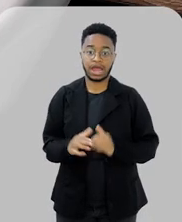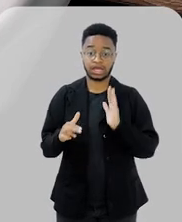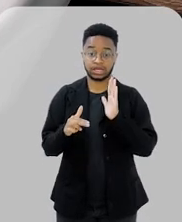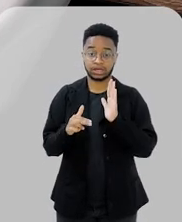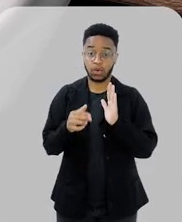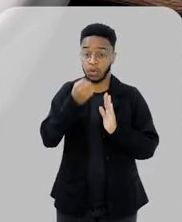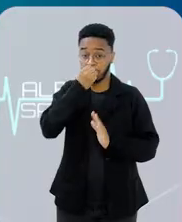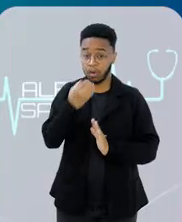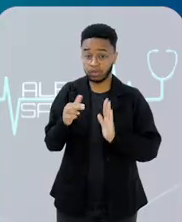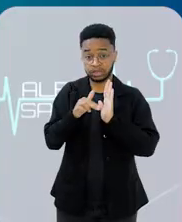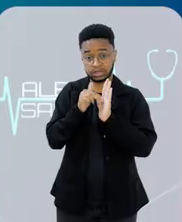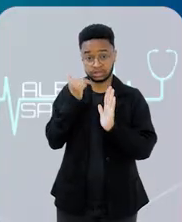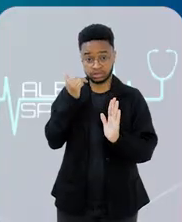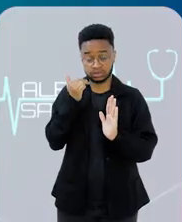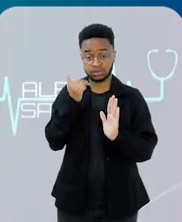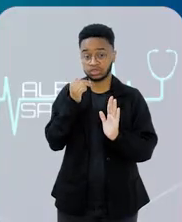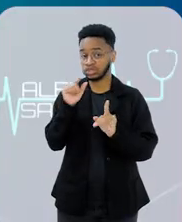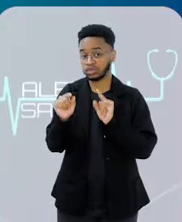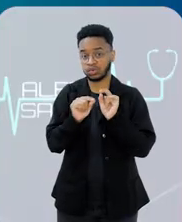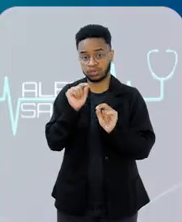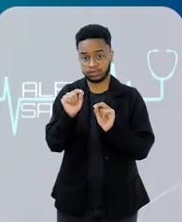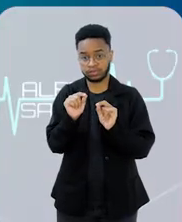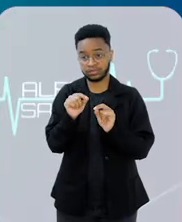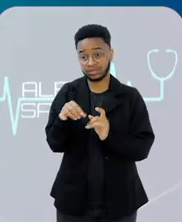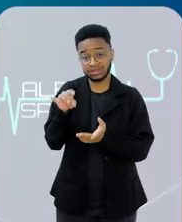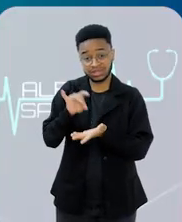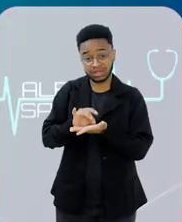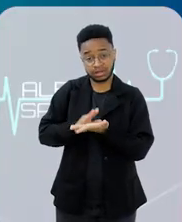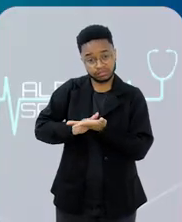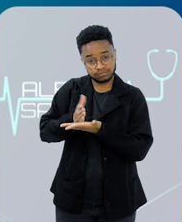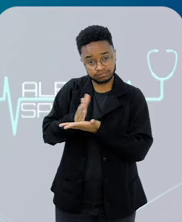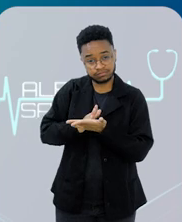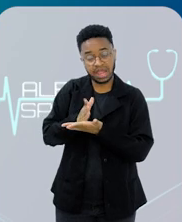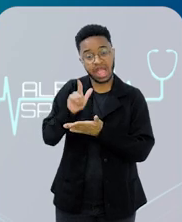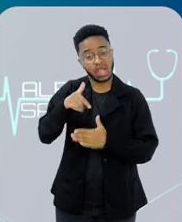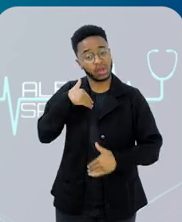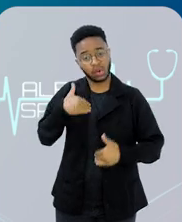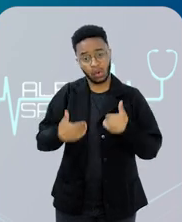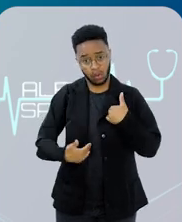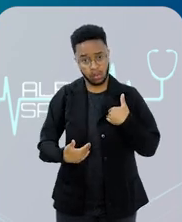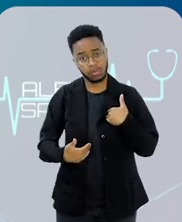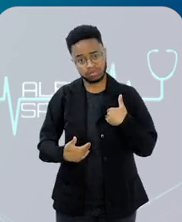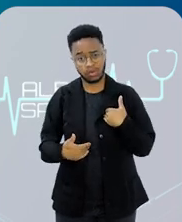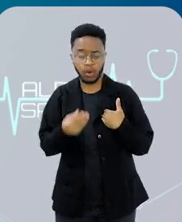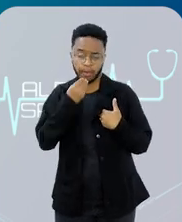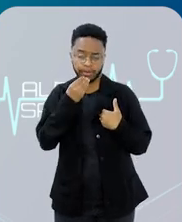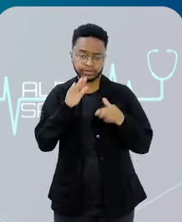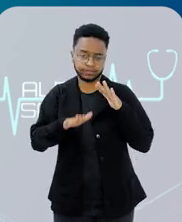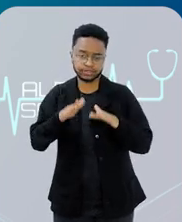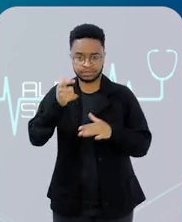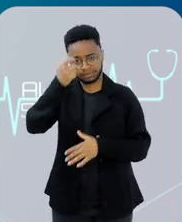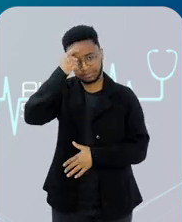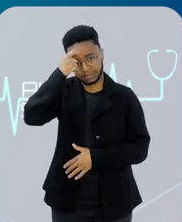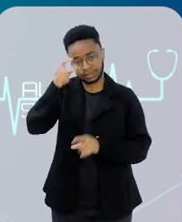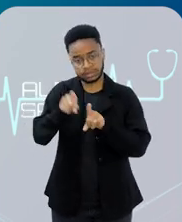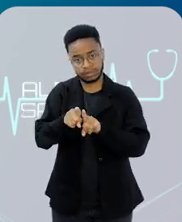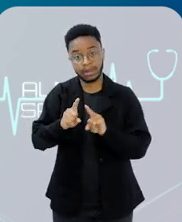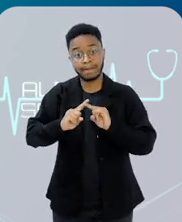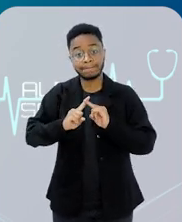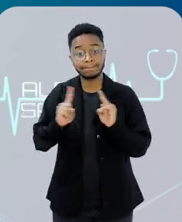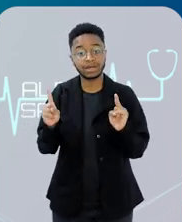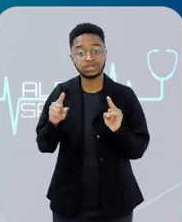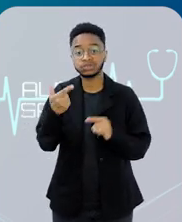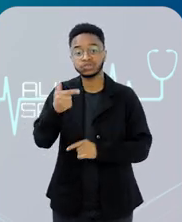cirurgia plástica e da cirurgia de hipertrofia é que, na verdade, o desconforto é mais físico, algumas vezes, claro, psicológico, mas